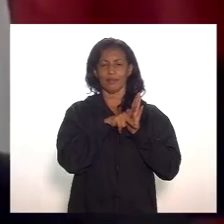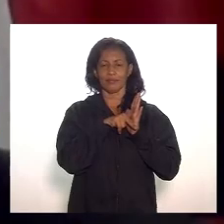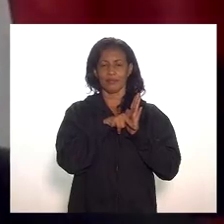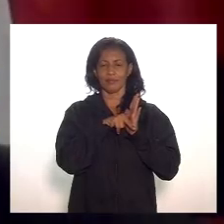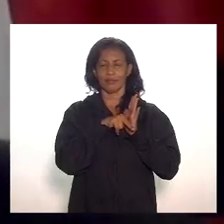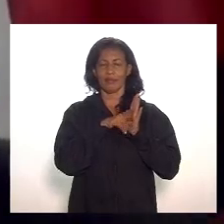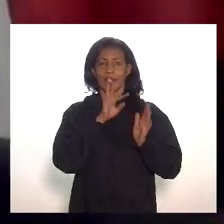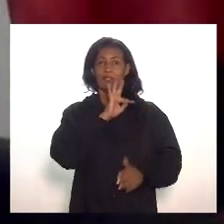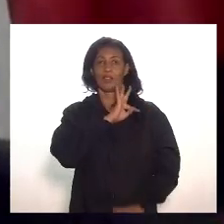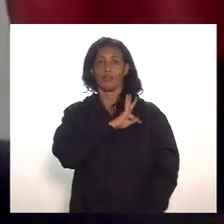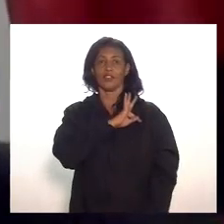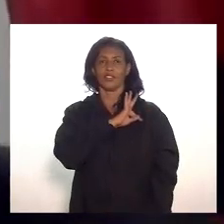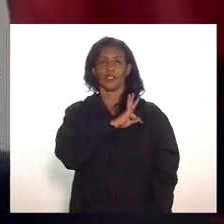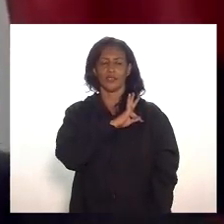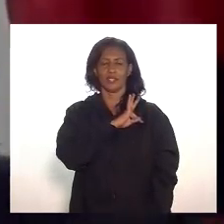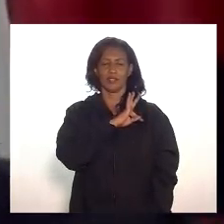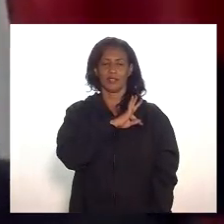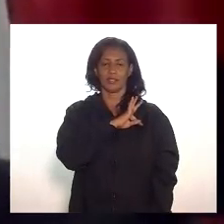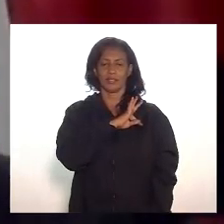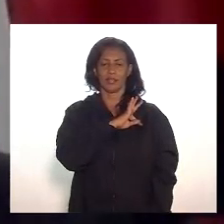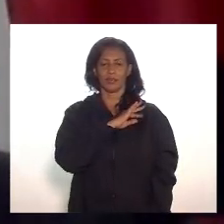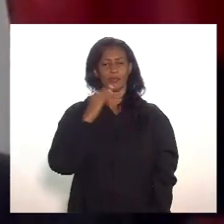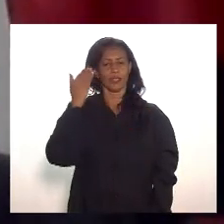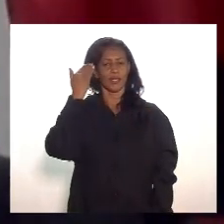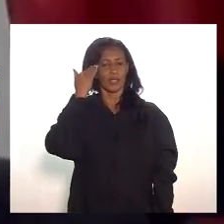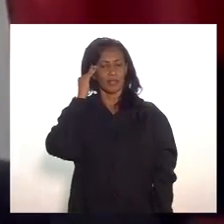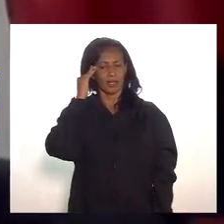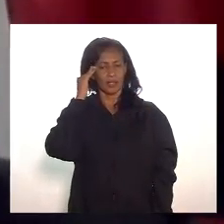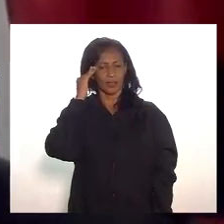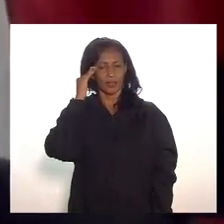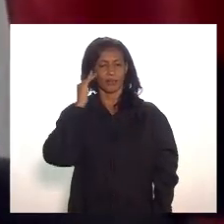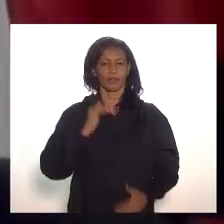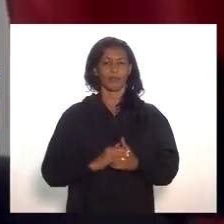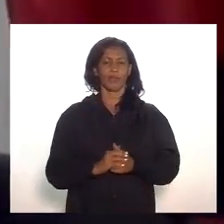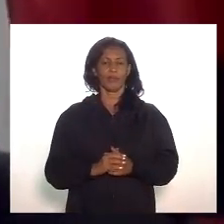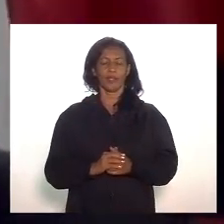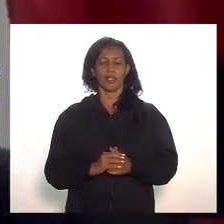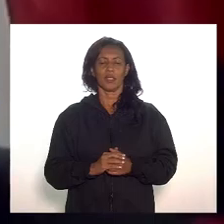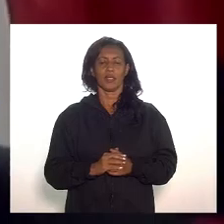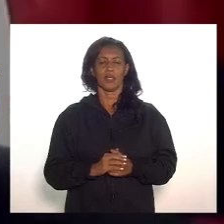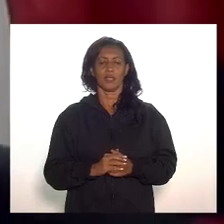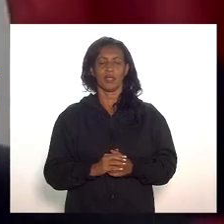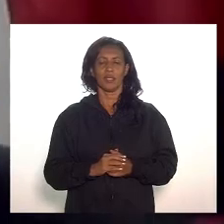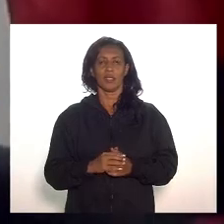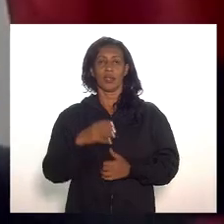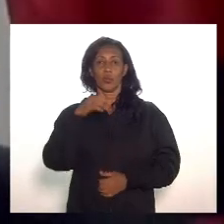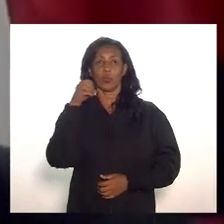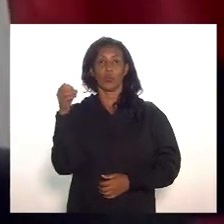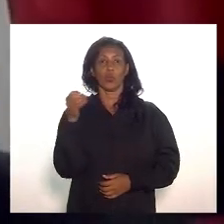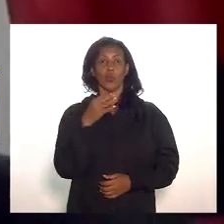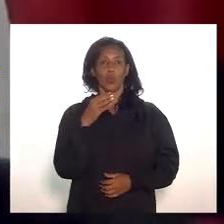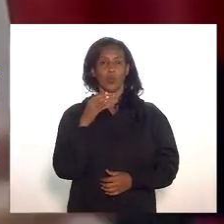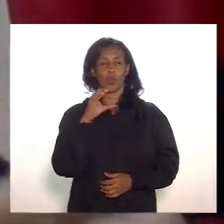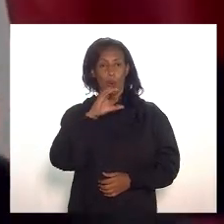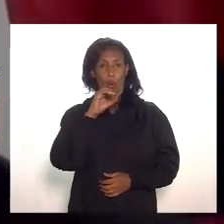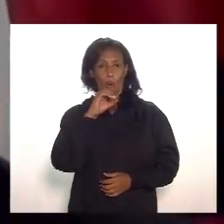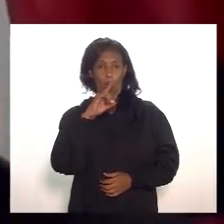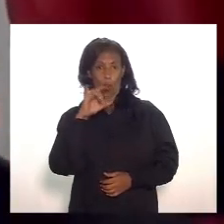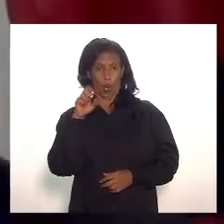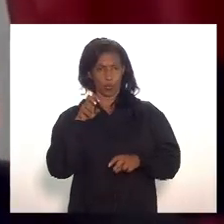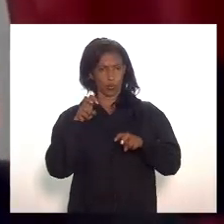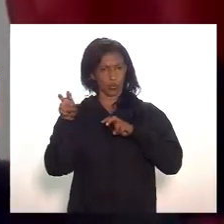da fiscalização. Entendo que, com a aprovação do novo Código de Trânsito